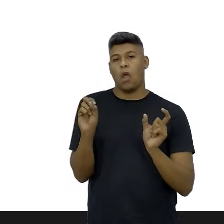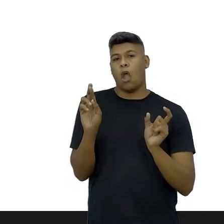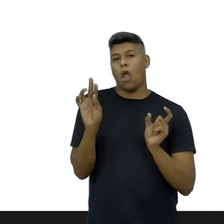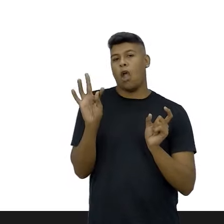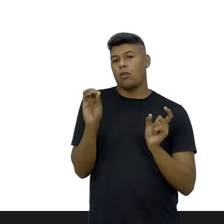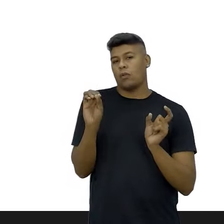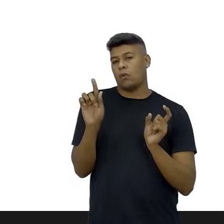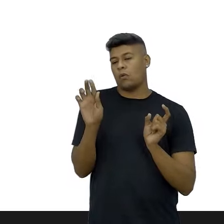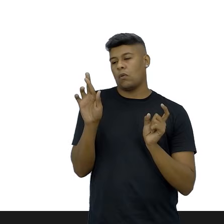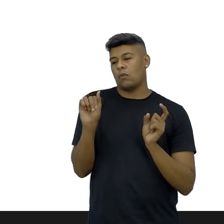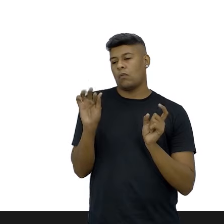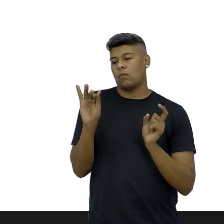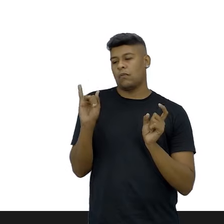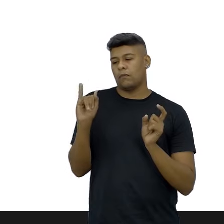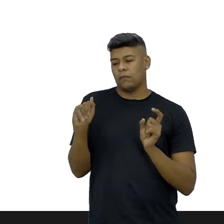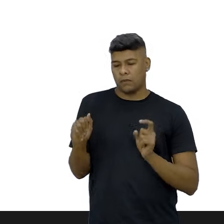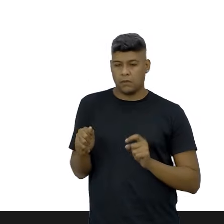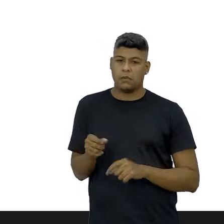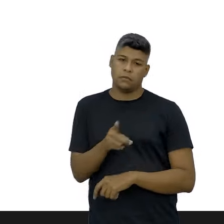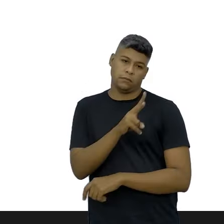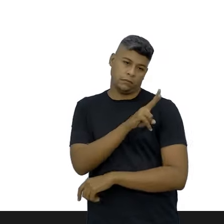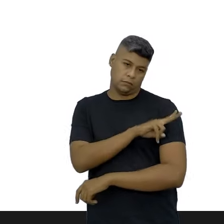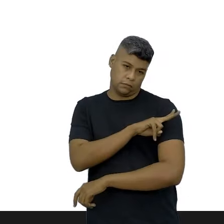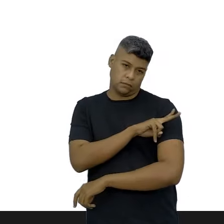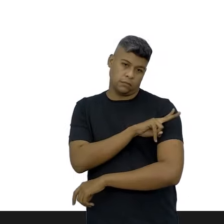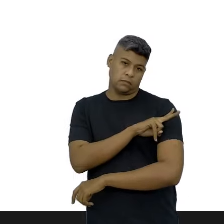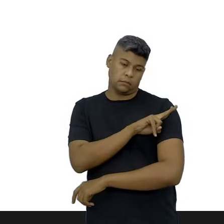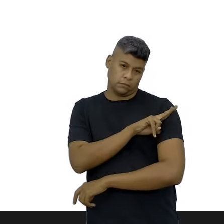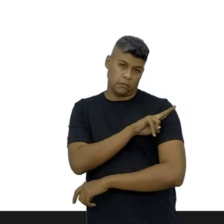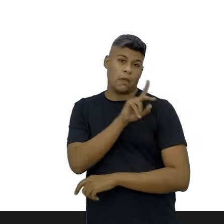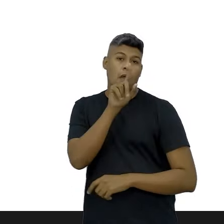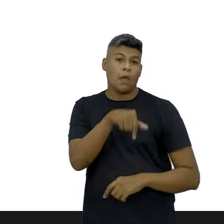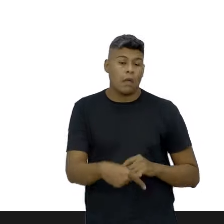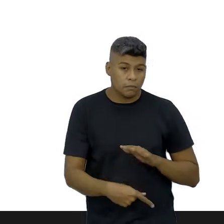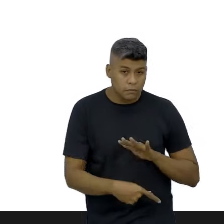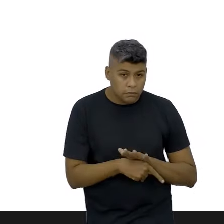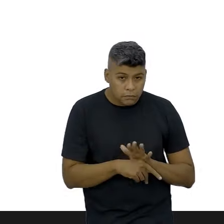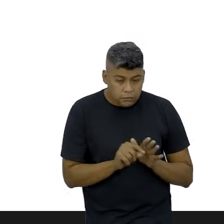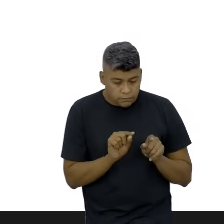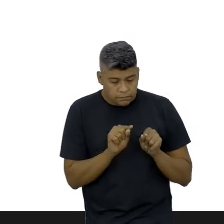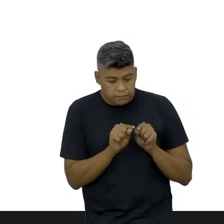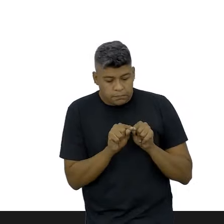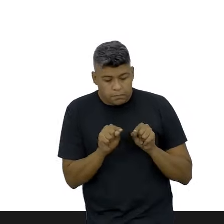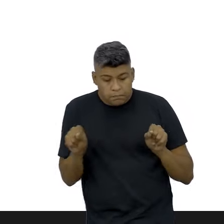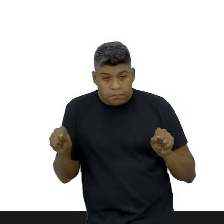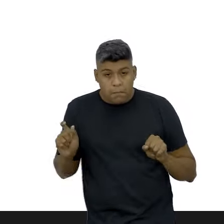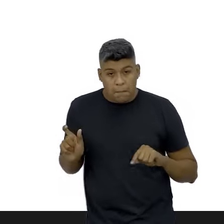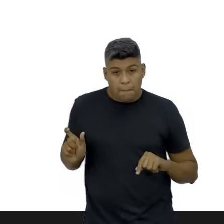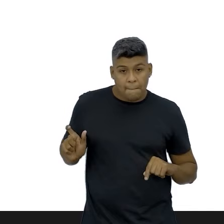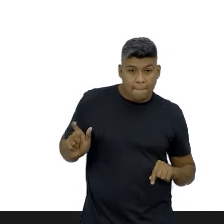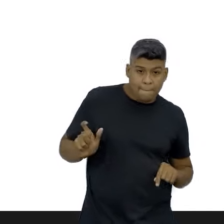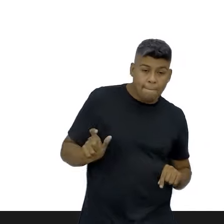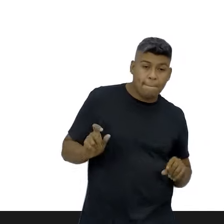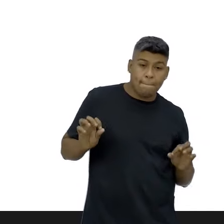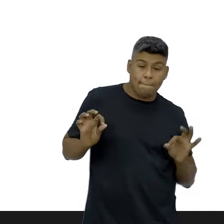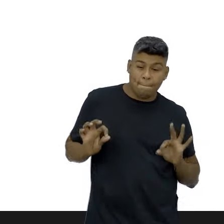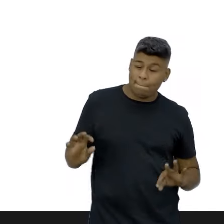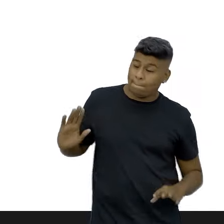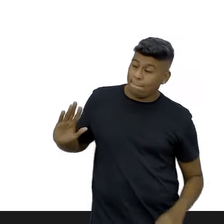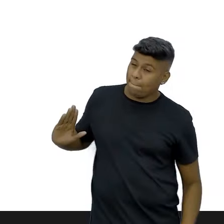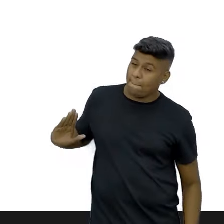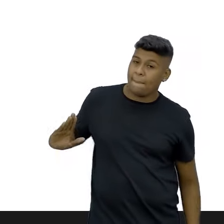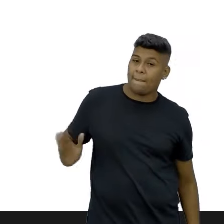ano de língua portuguesa de número 3, que diz grafar corretamente palavras com correspondências regulares